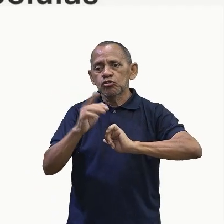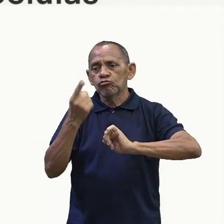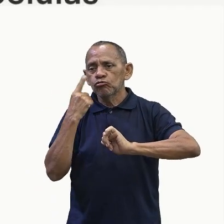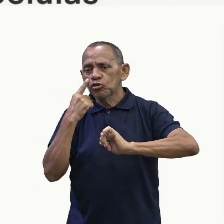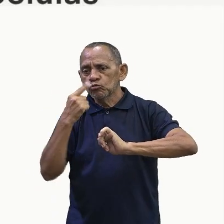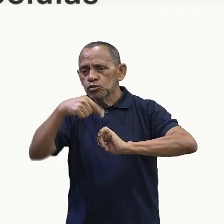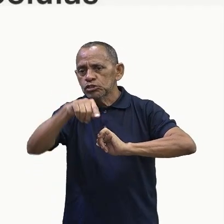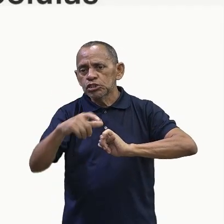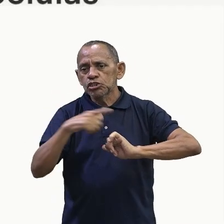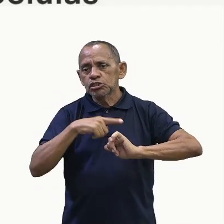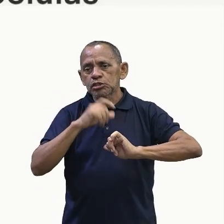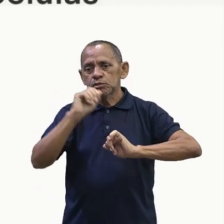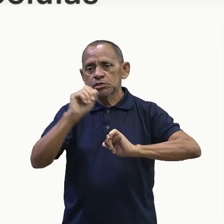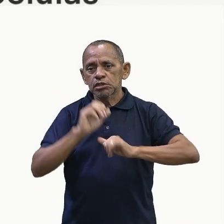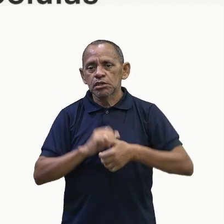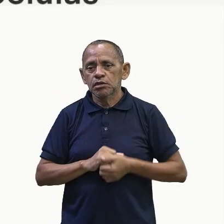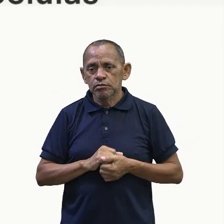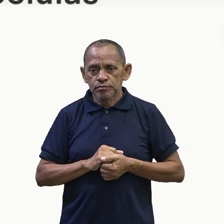aqui